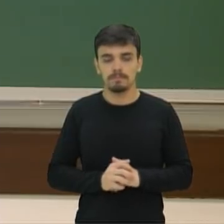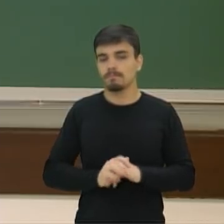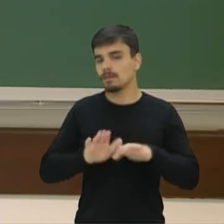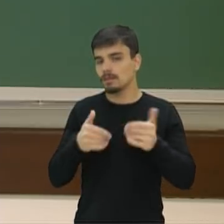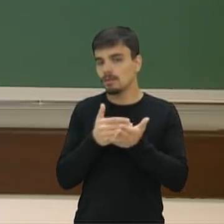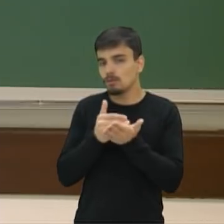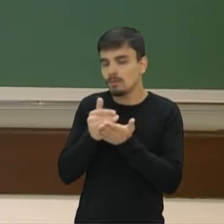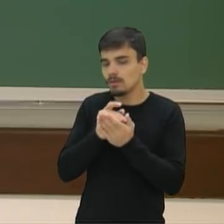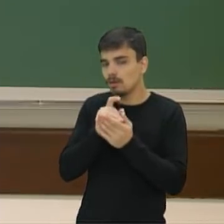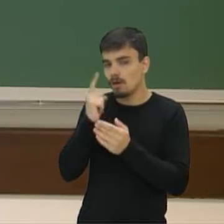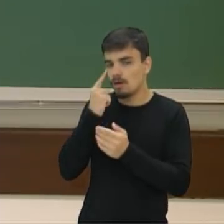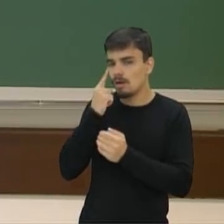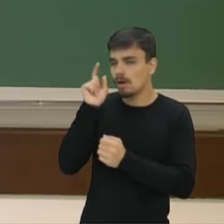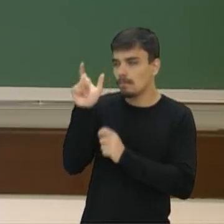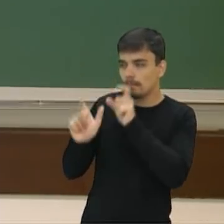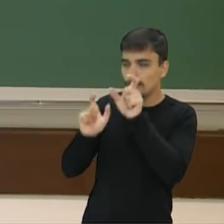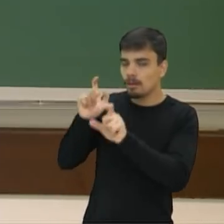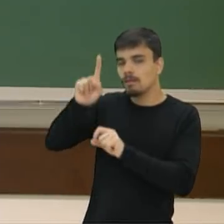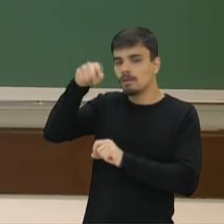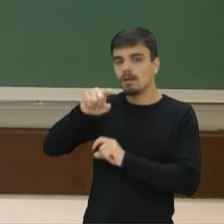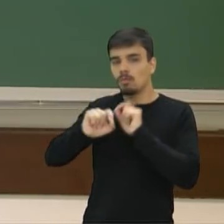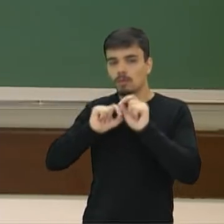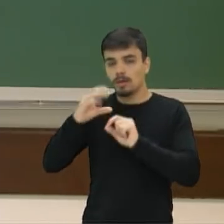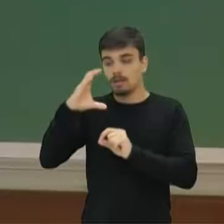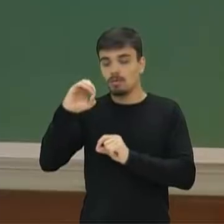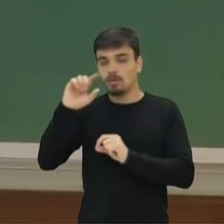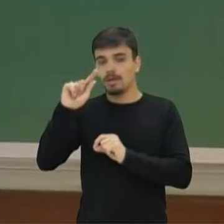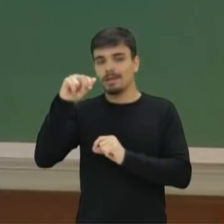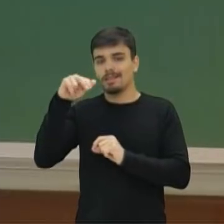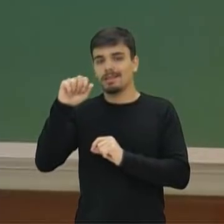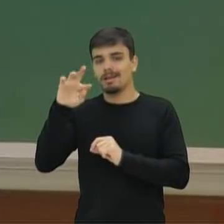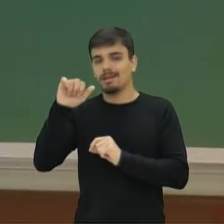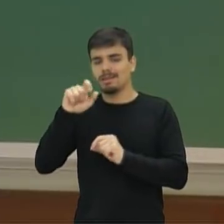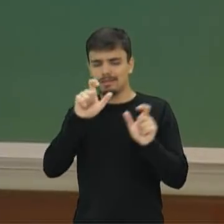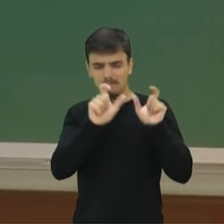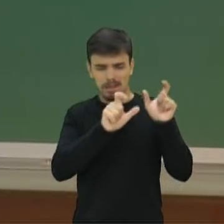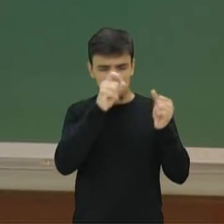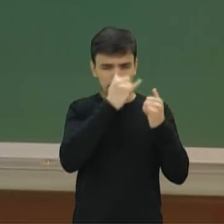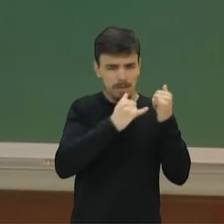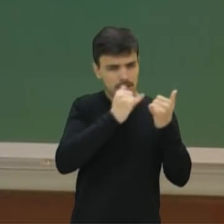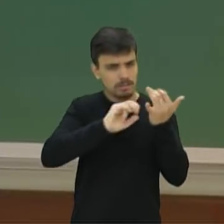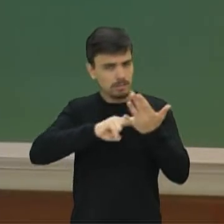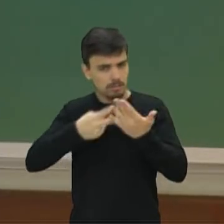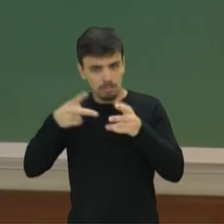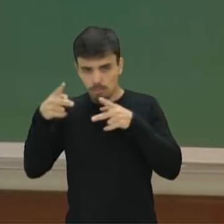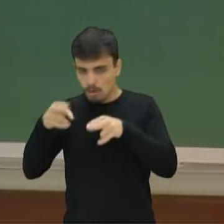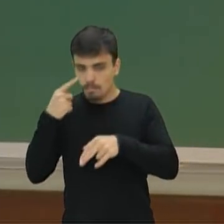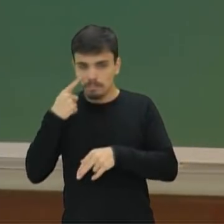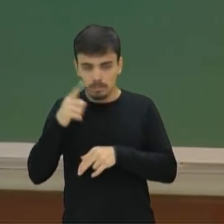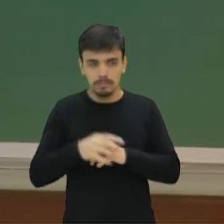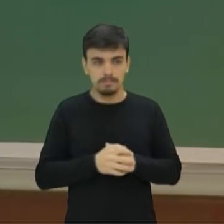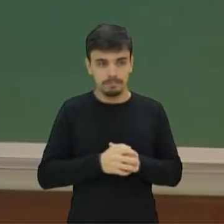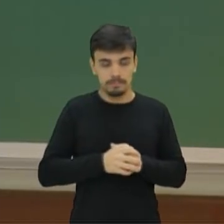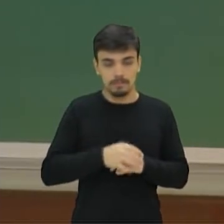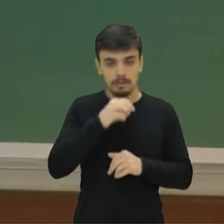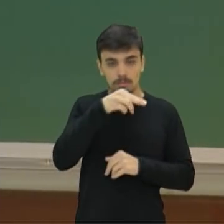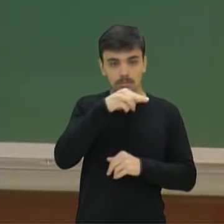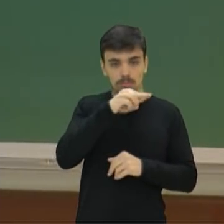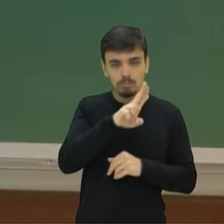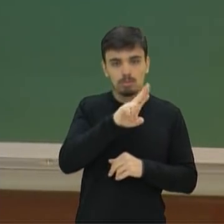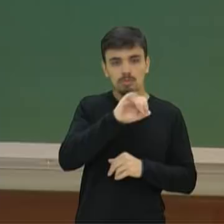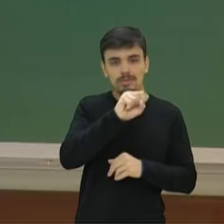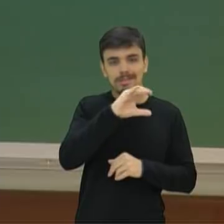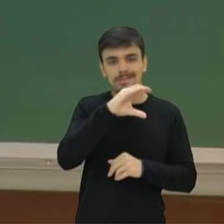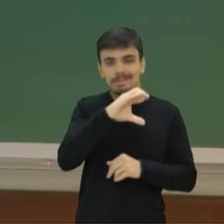Então vamos lá? Essas palavras são cognatas, né? Music significa música, art significa